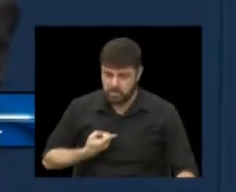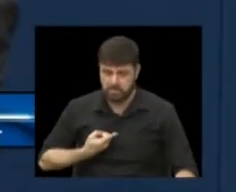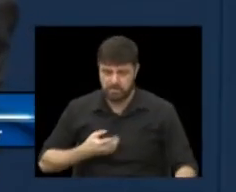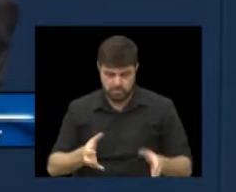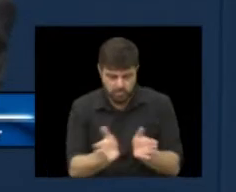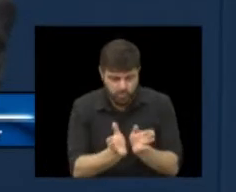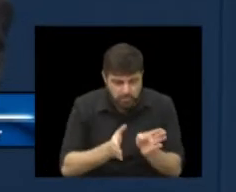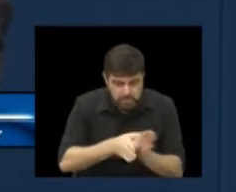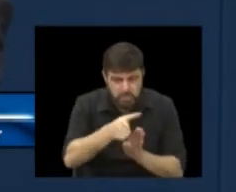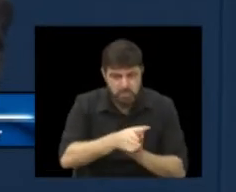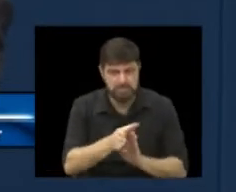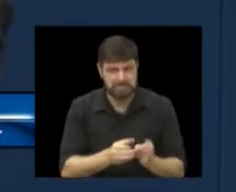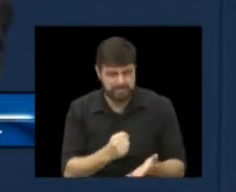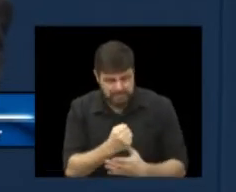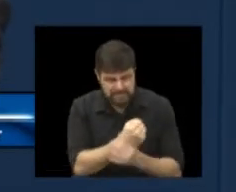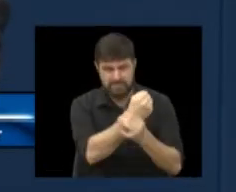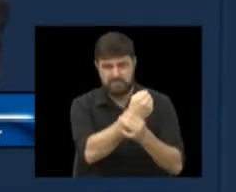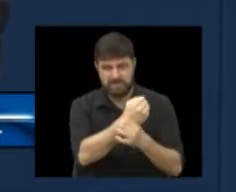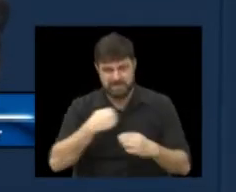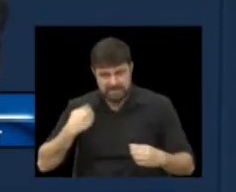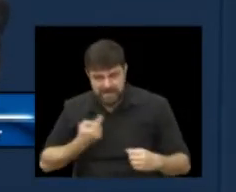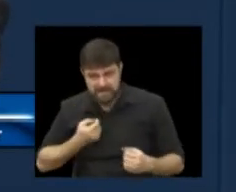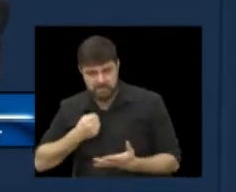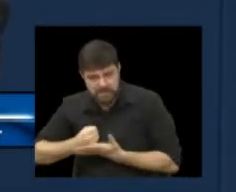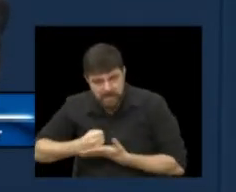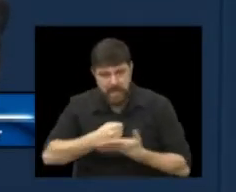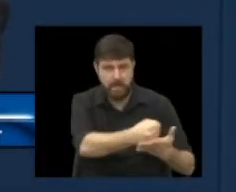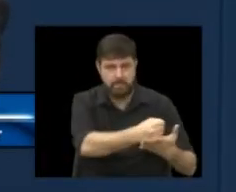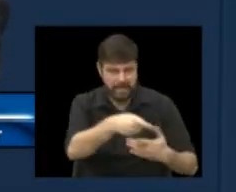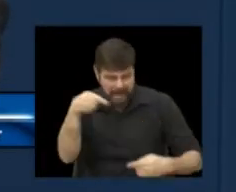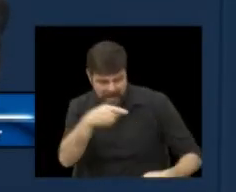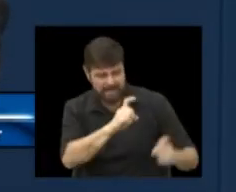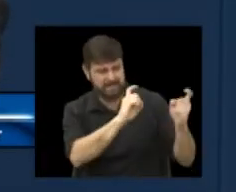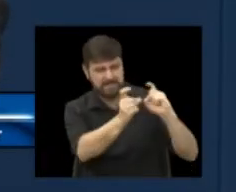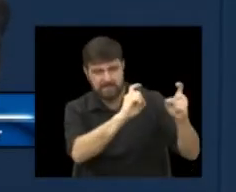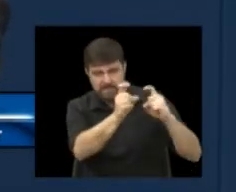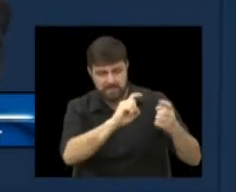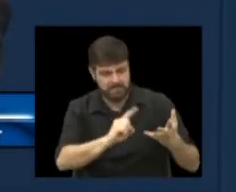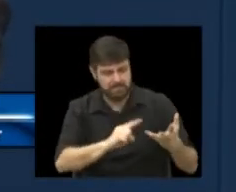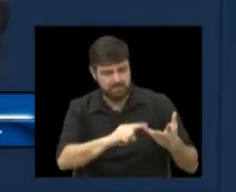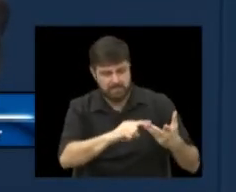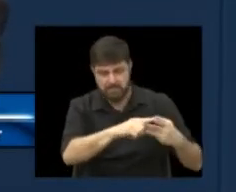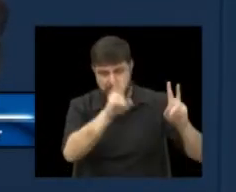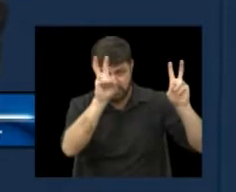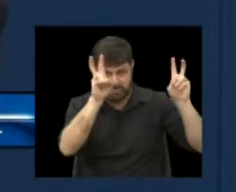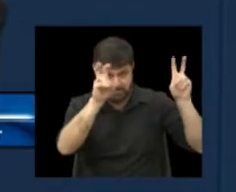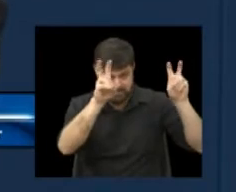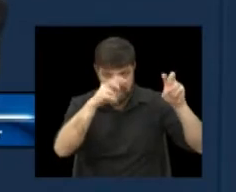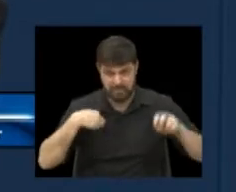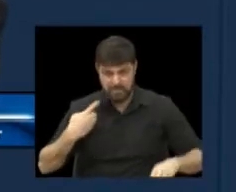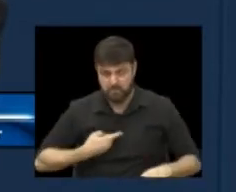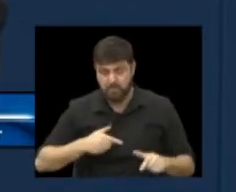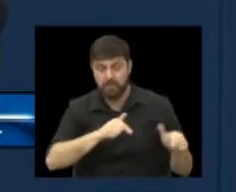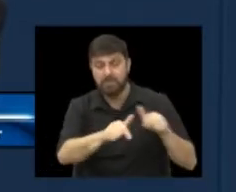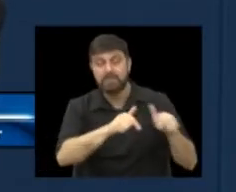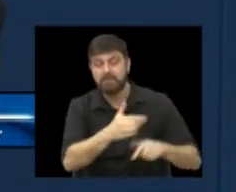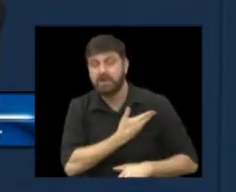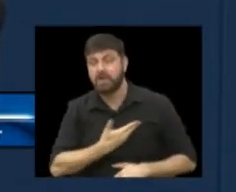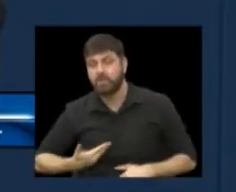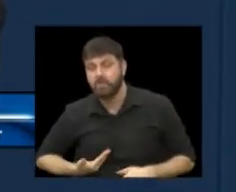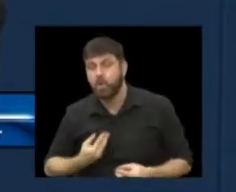esses conselhos de segurança, pois nessas reuniões também são tratados assuntos que dizem respeito à prestação de serviços públicos,